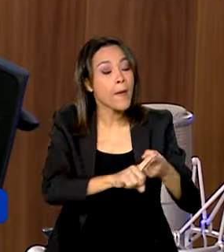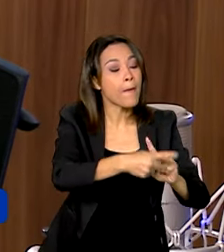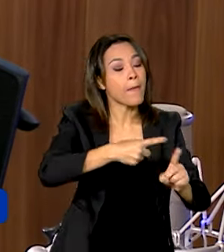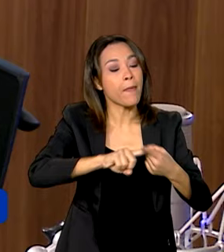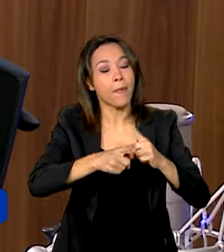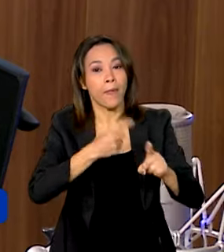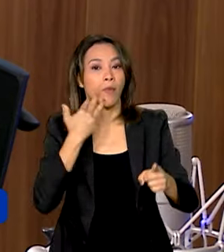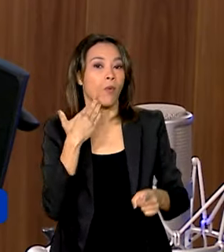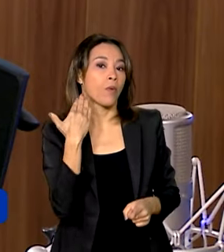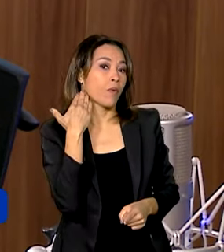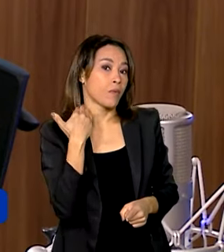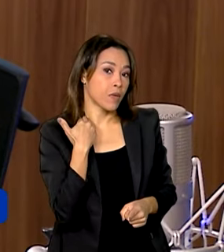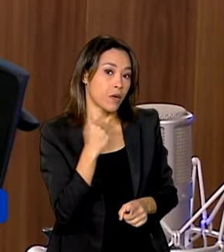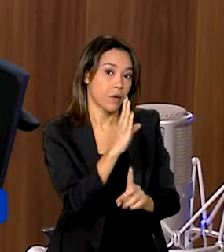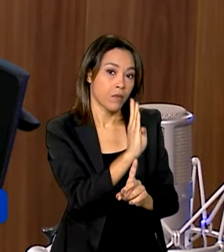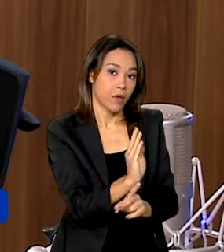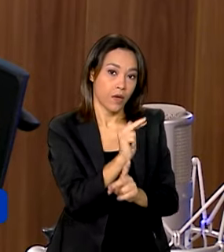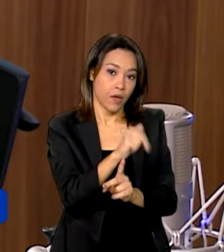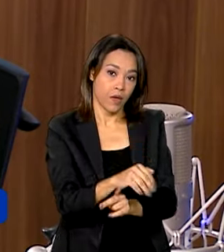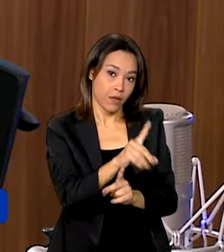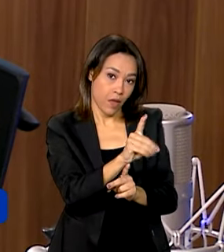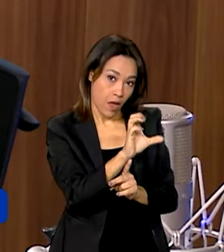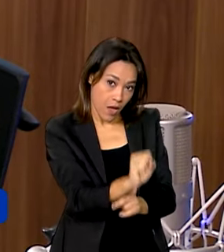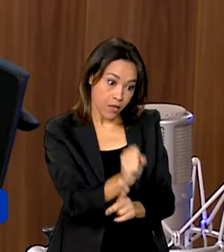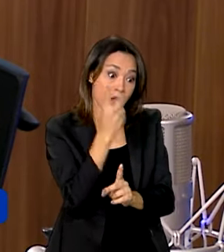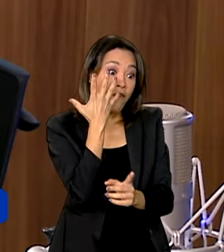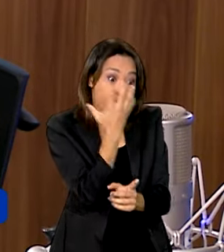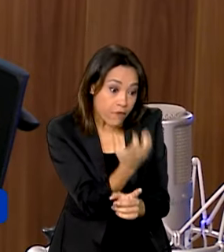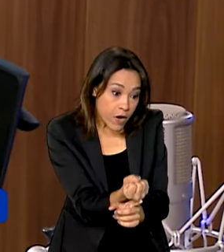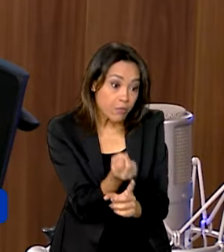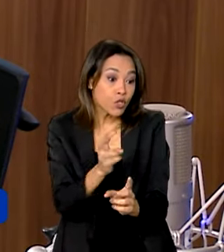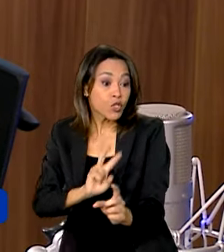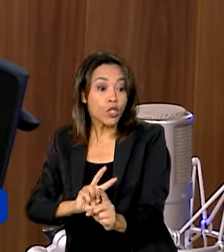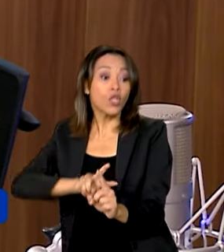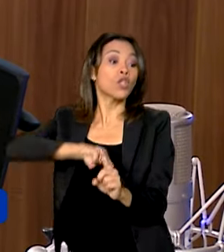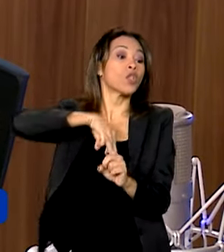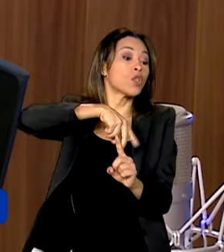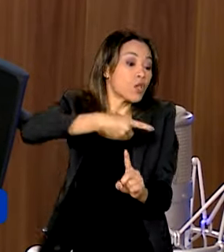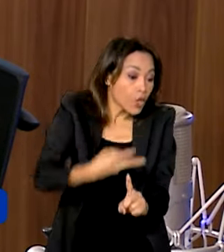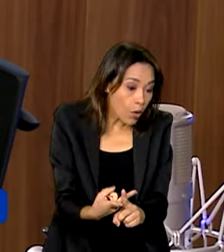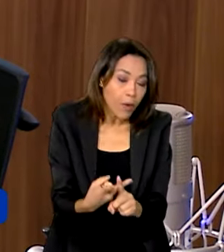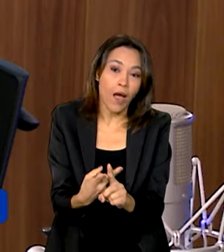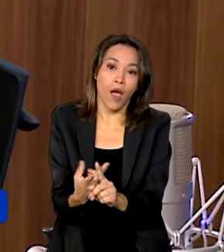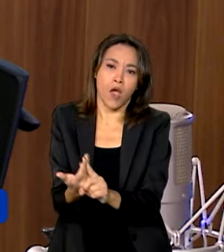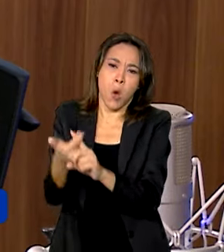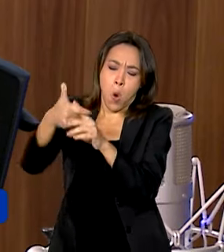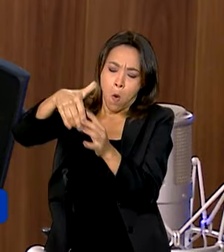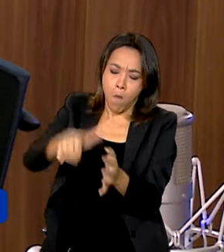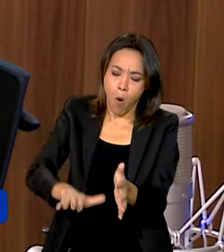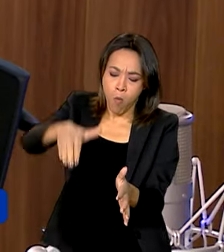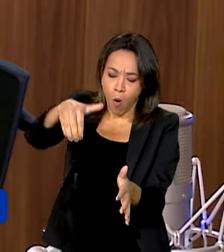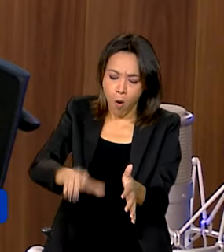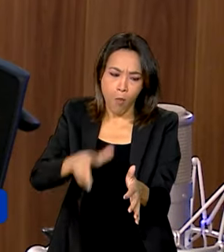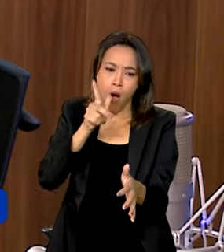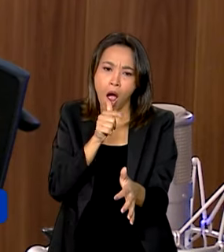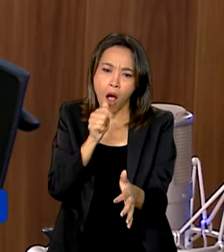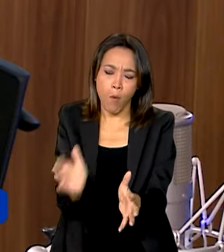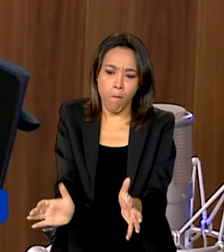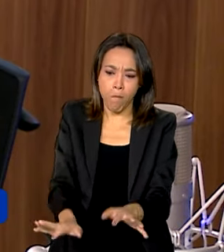no pack prevendo eh dobrar esse bombeamento e fechar 100% no eixo Norte tem 25% que são quatro